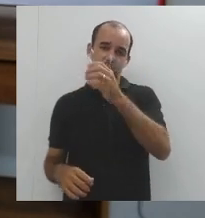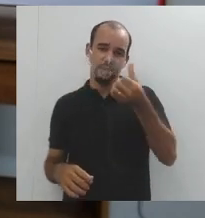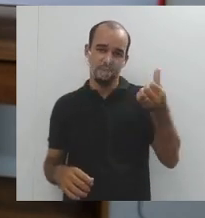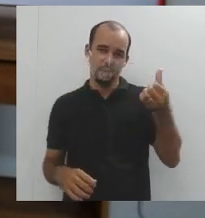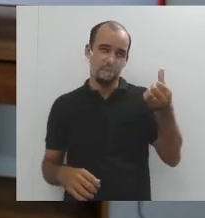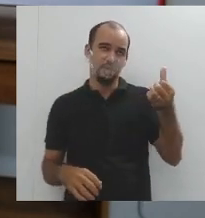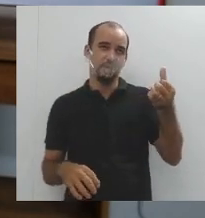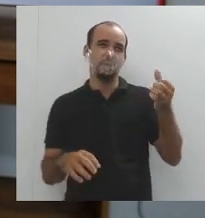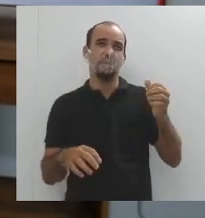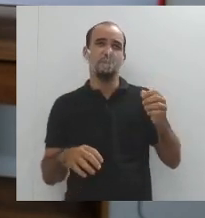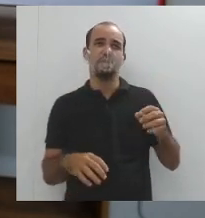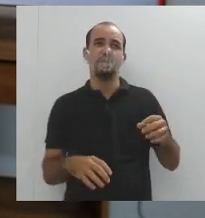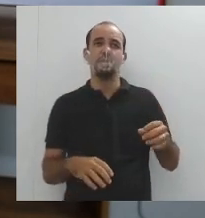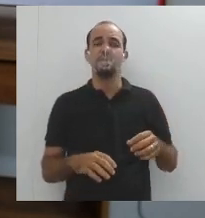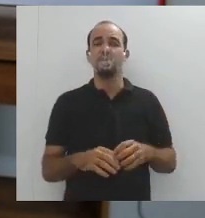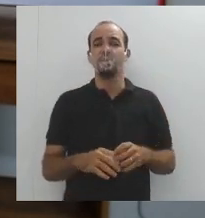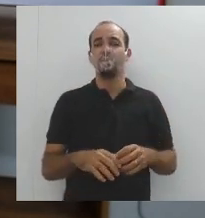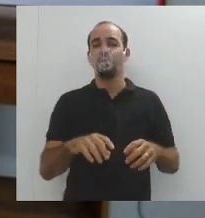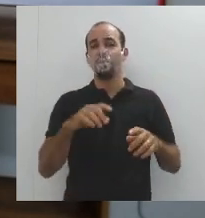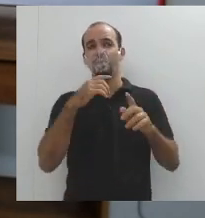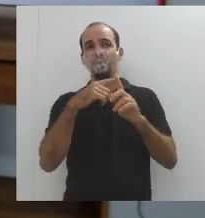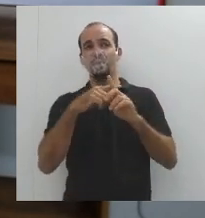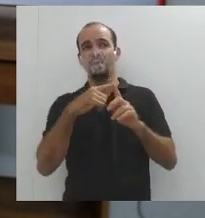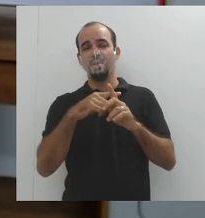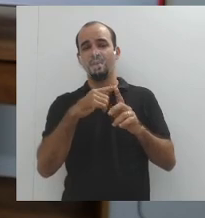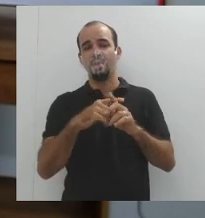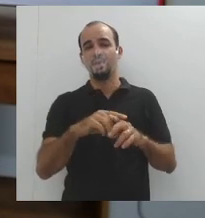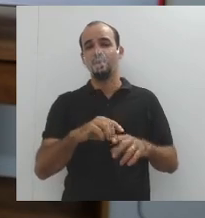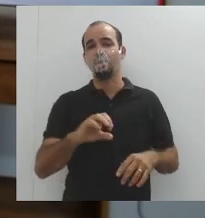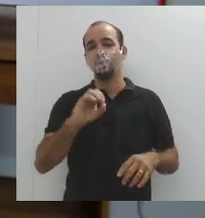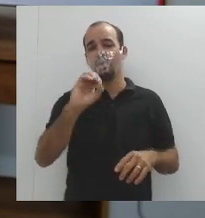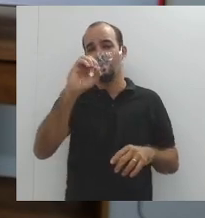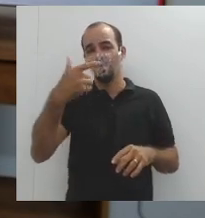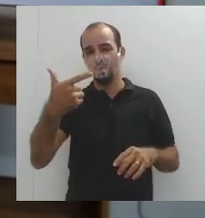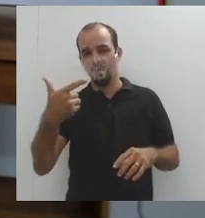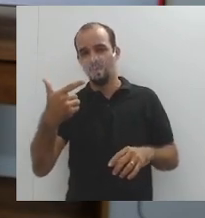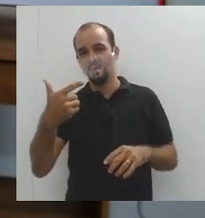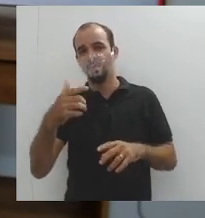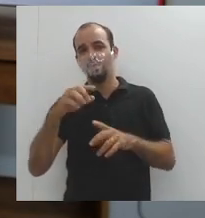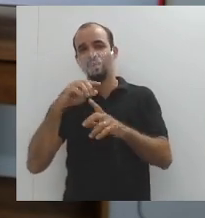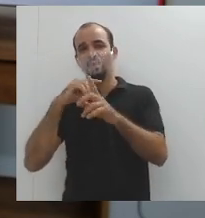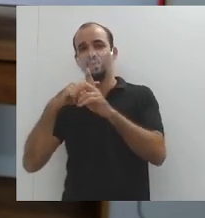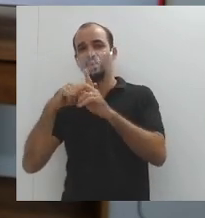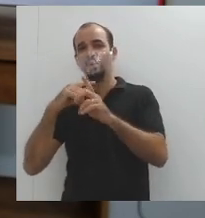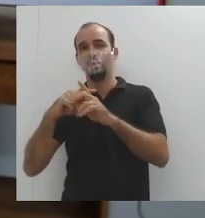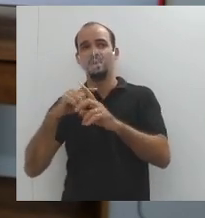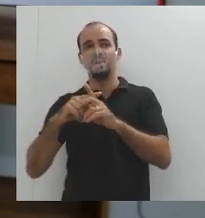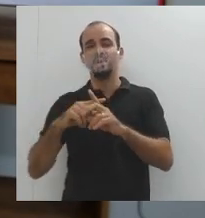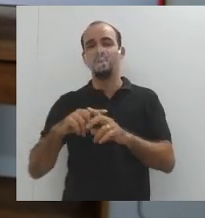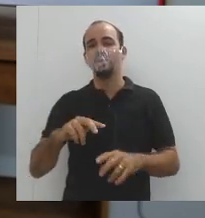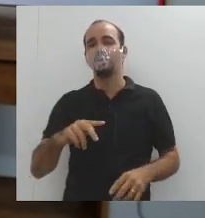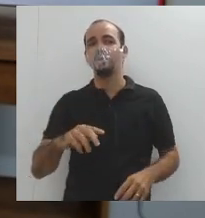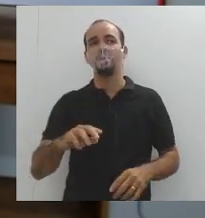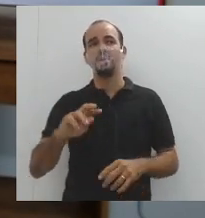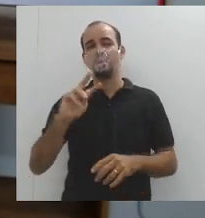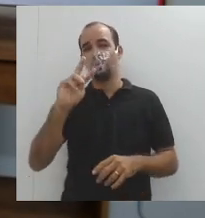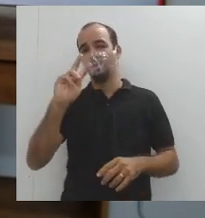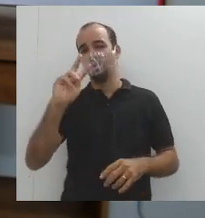3 de O, 3 oxigênios e 2 de hidrogênio, ok. Essa reação